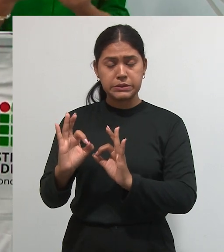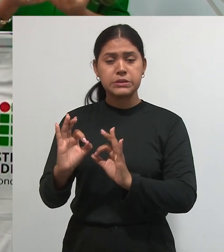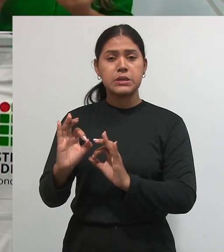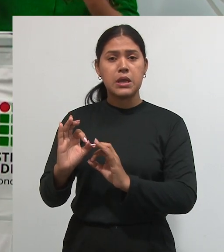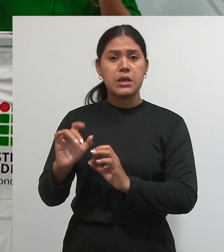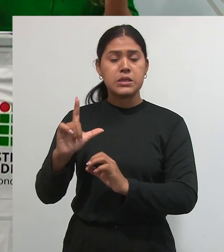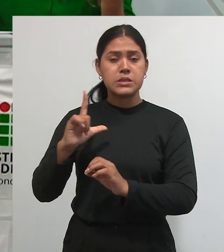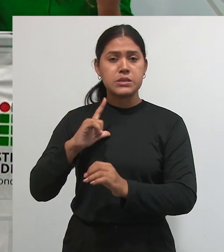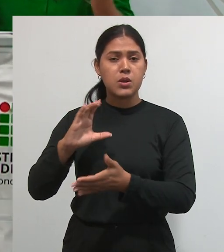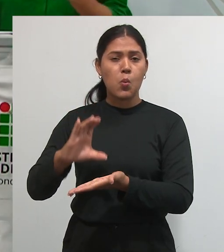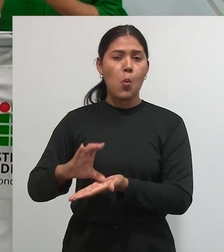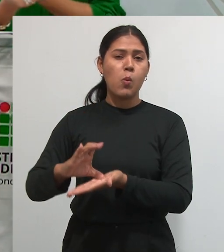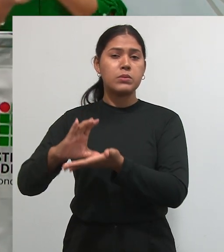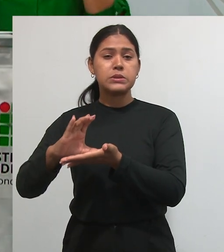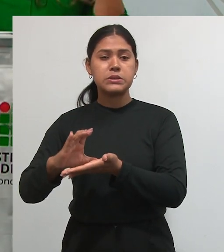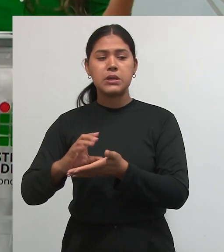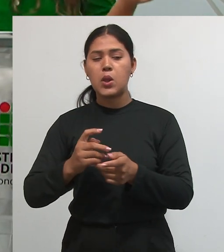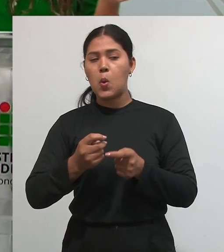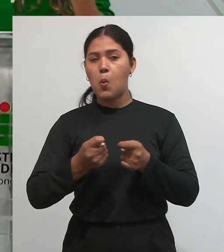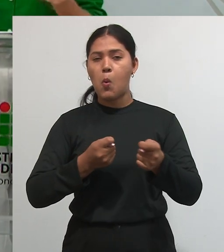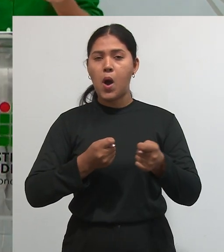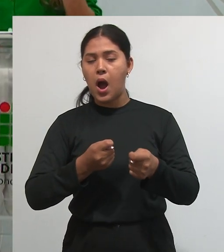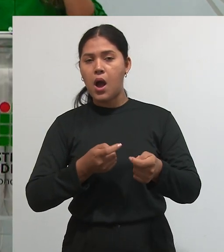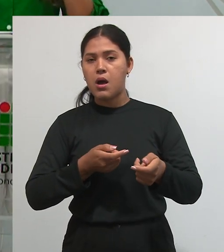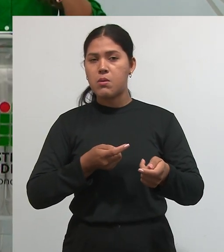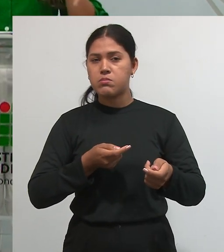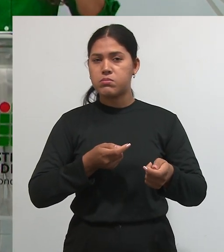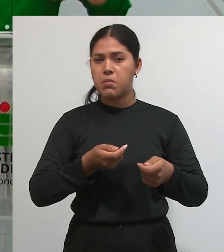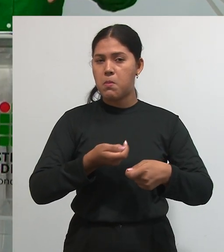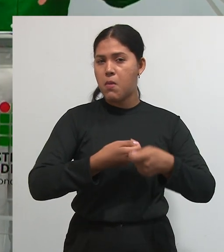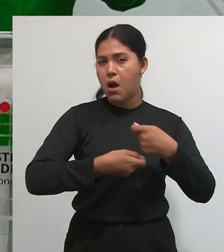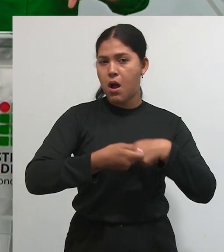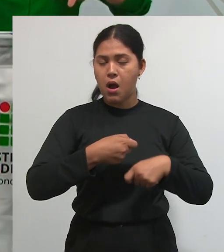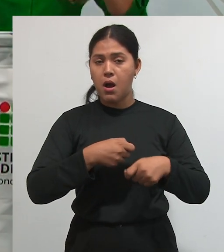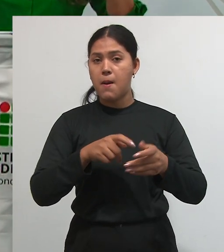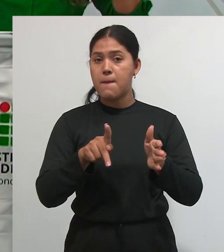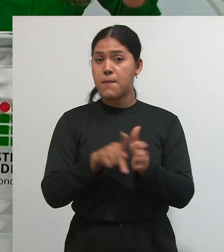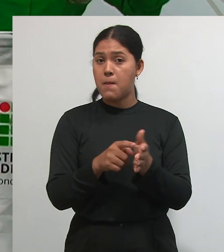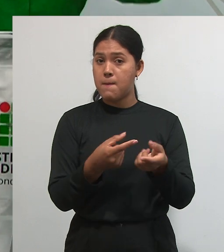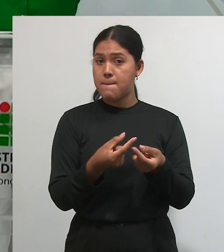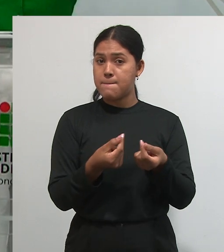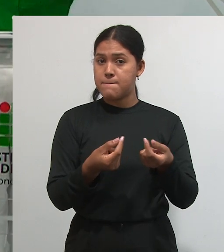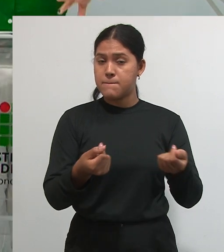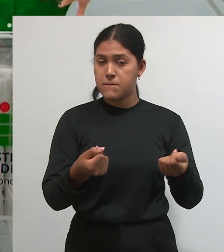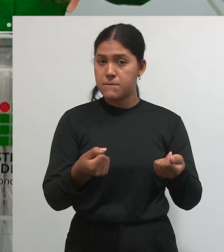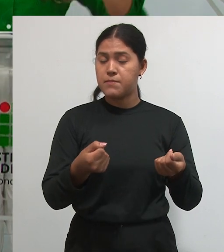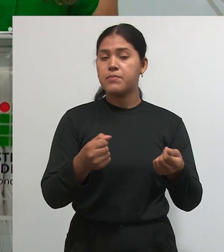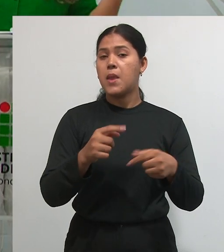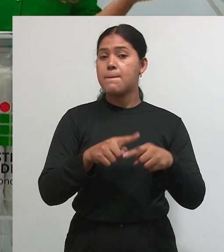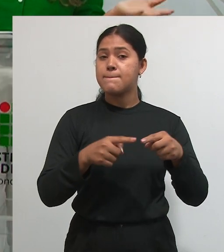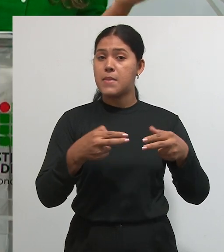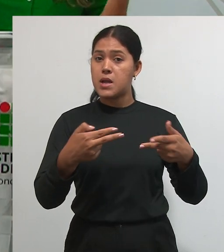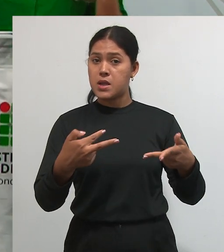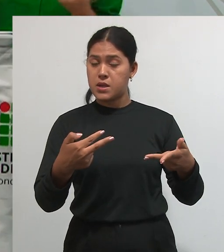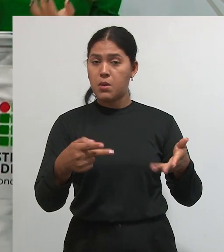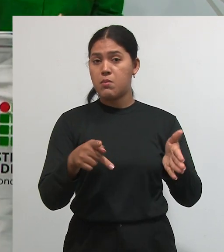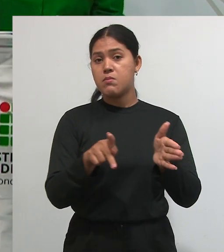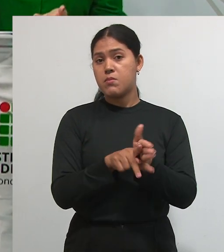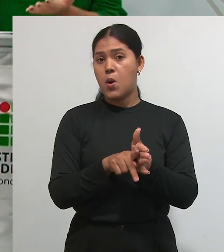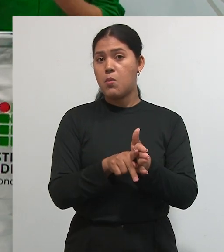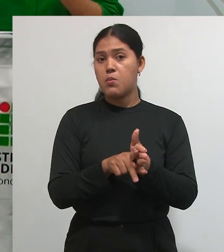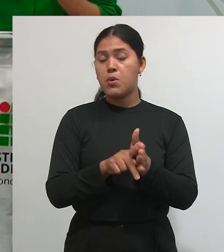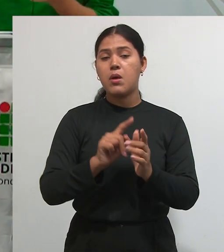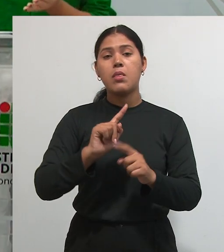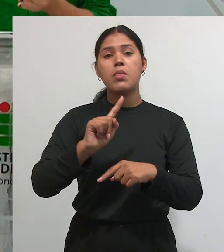esses, como eu posso dizer, toda a contagem física, né, dos bens que tem na entidade